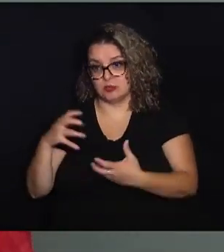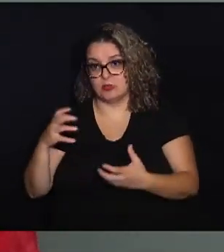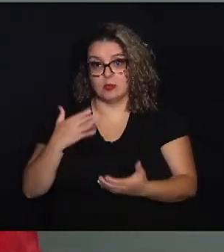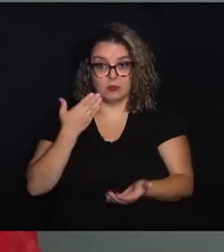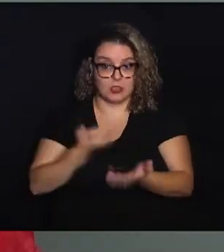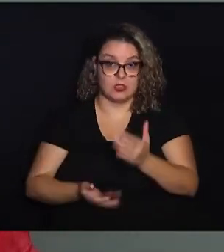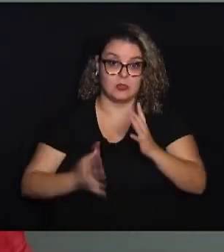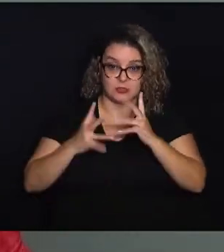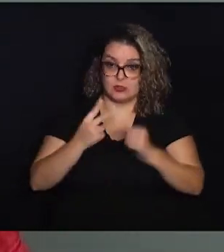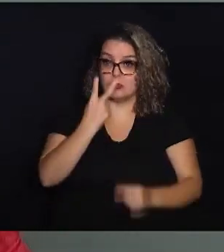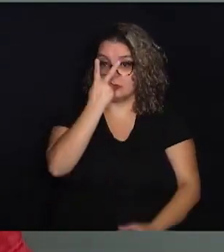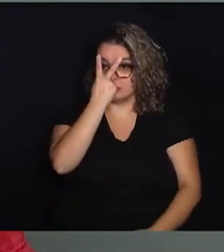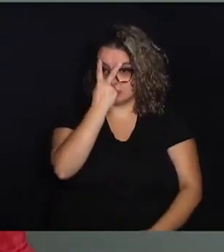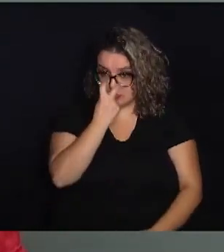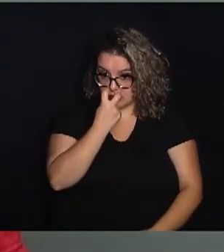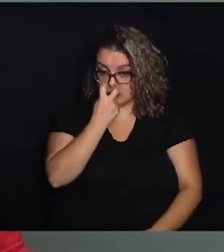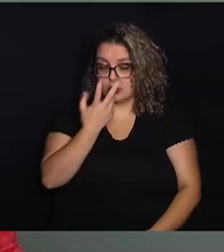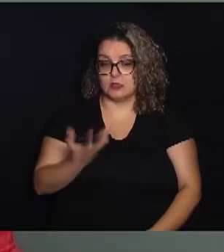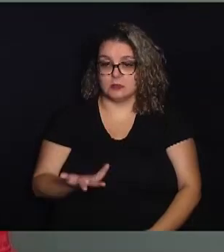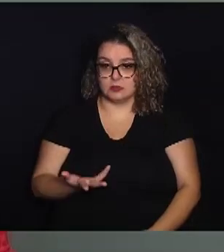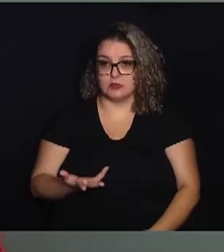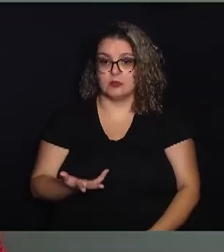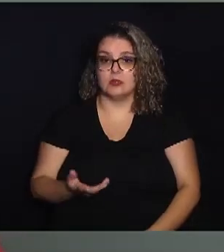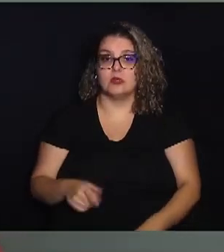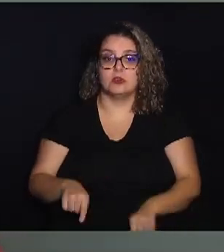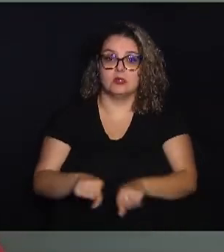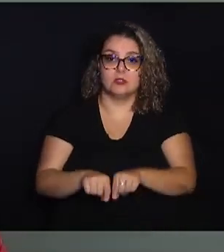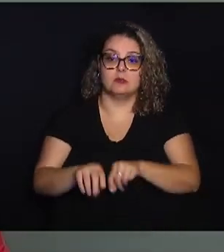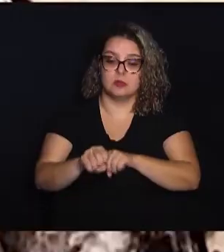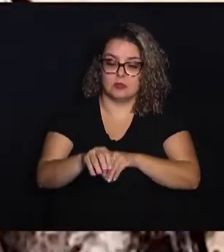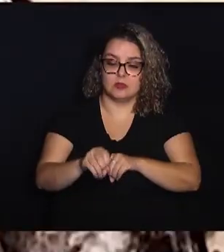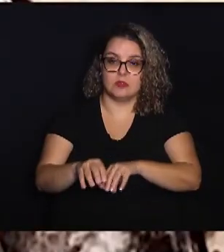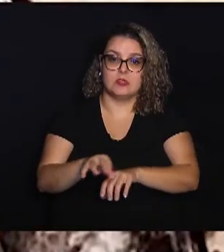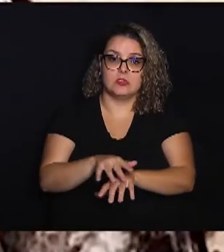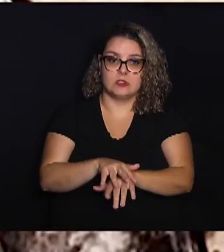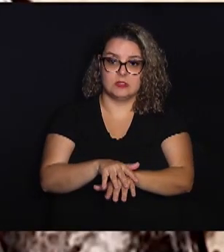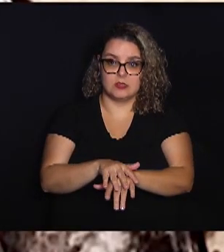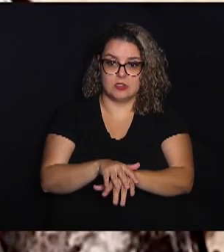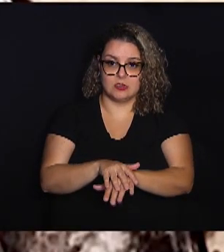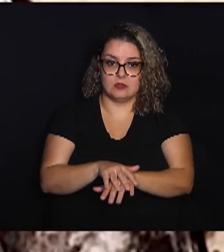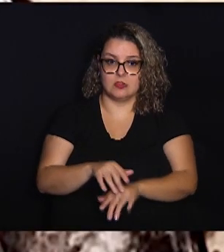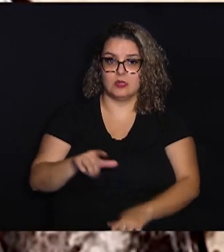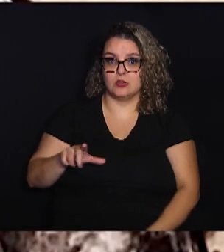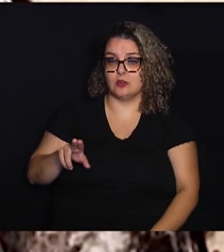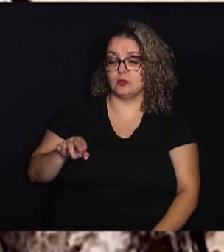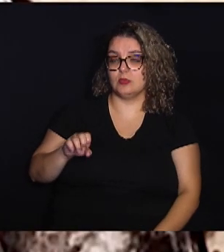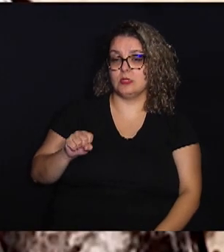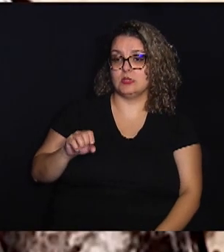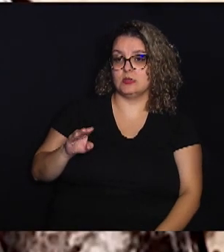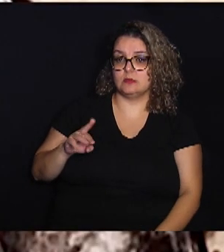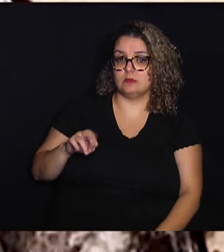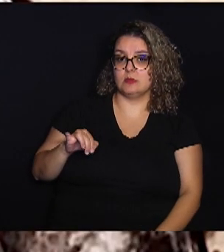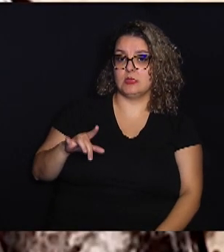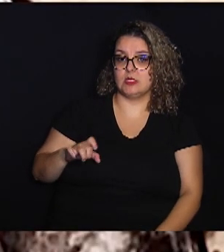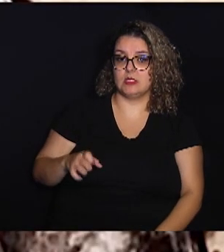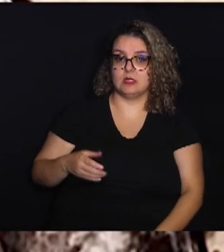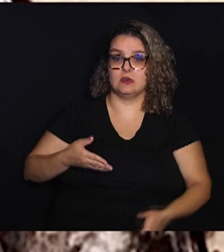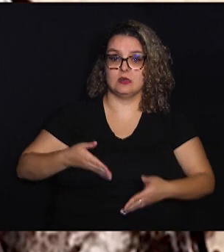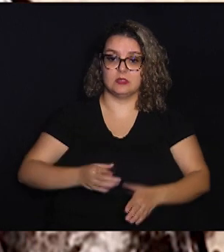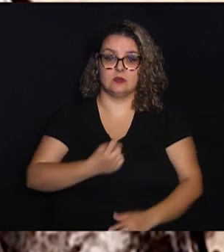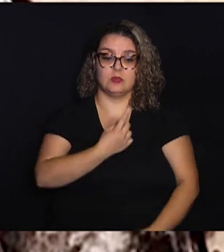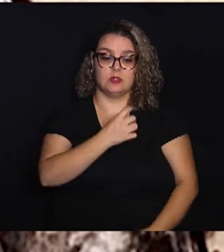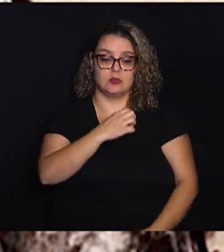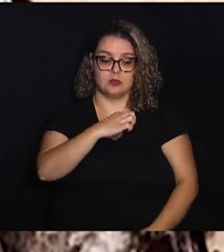totalmente a visão já depois de adultos e também foram alfabetizados em Braille. Louis Braille nasceu em 1809, na